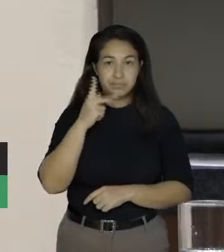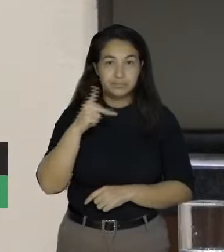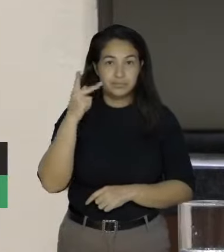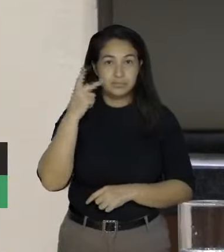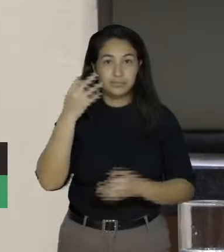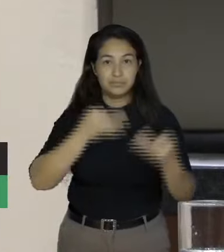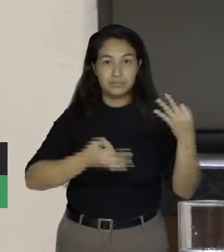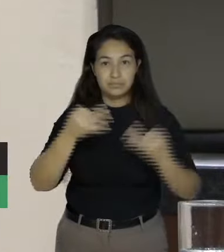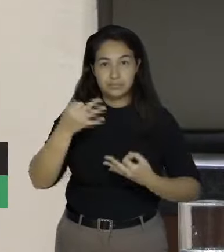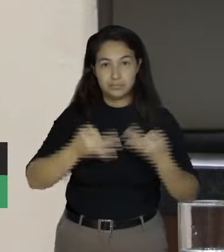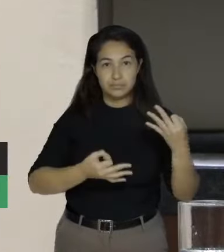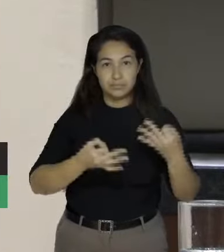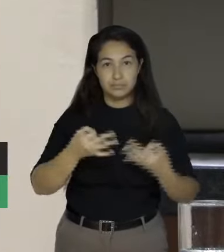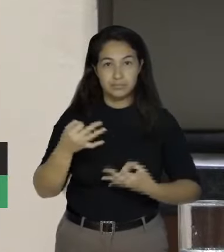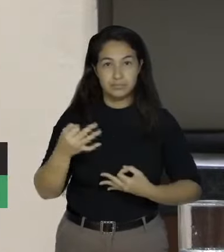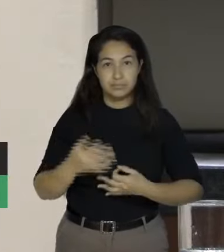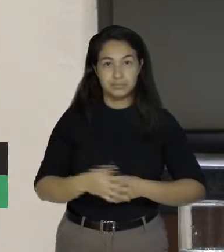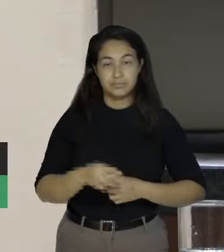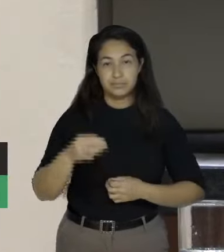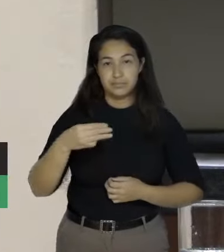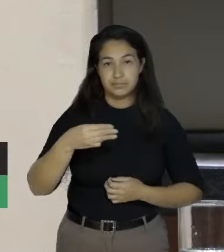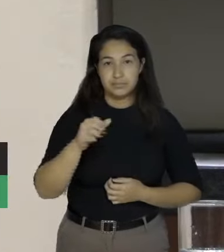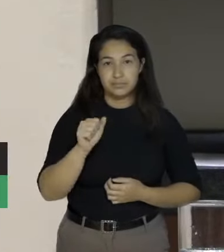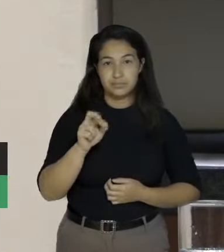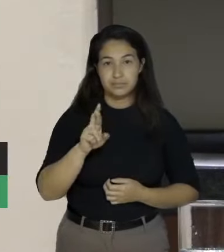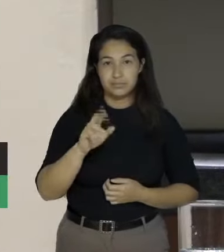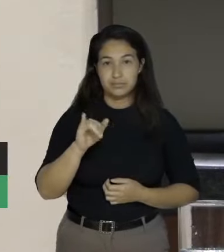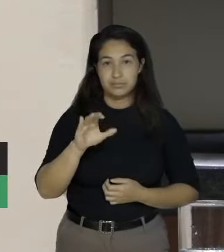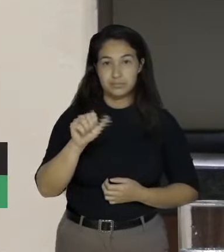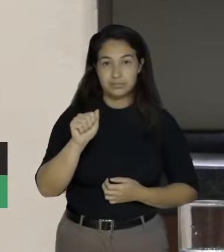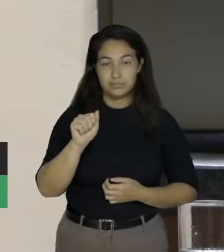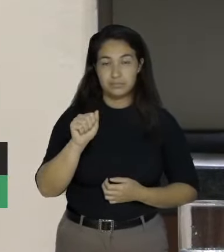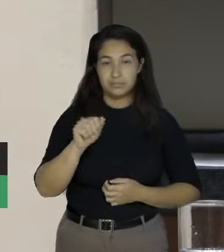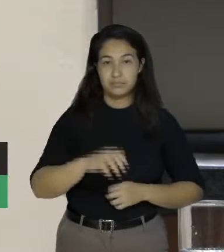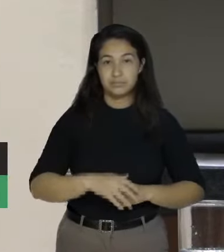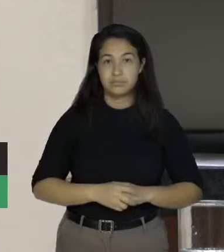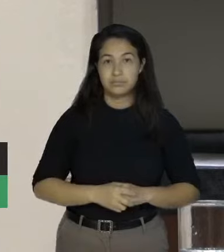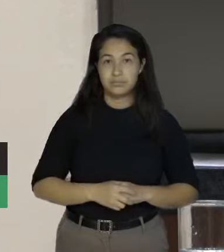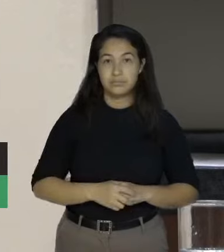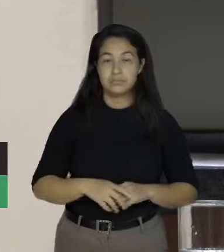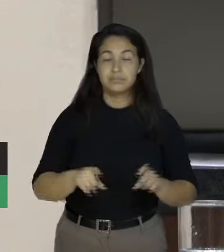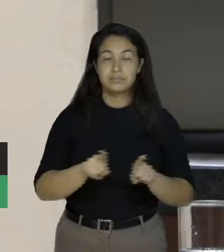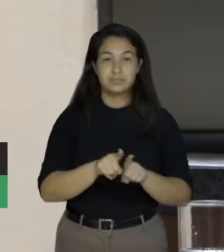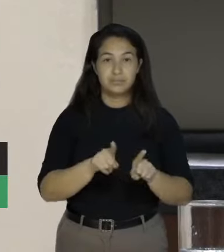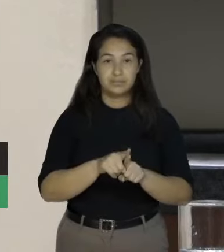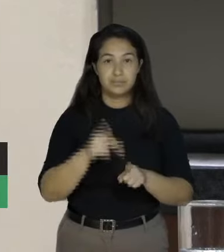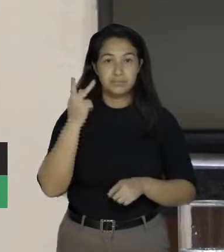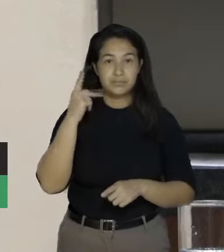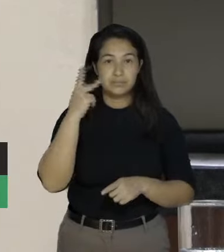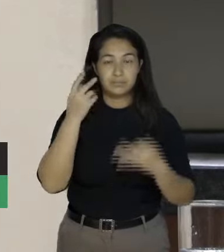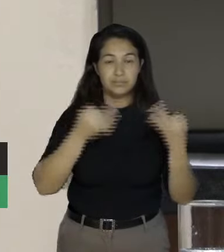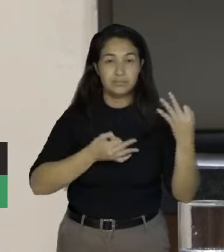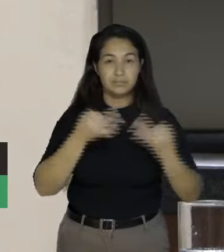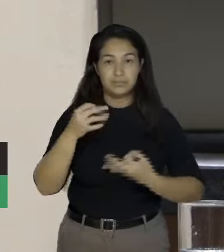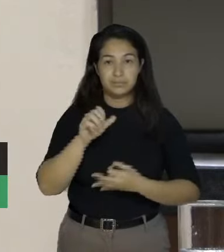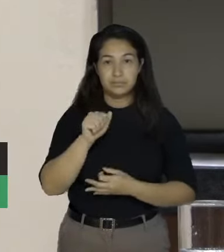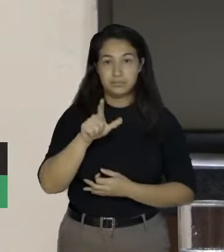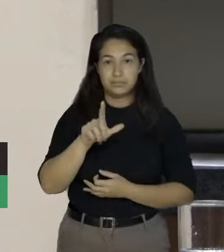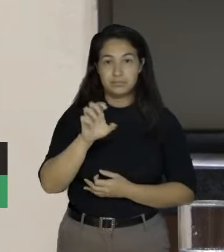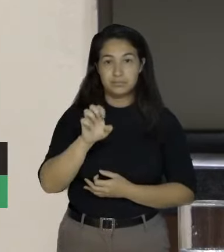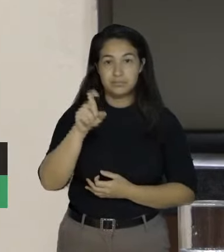Justiça Doutora Maria Cláudia tremel de Faria Excelentíssimo Senhor promotor de justiça Alexandre